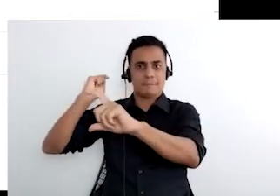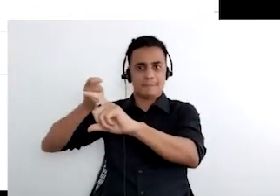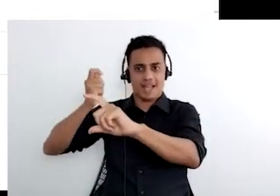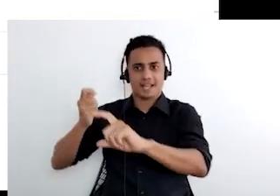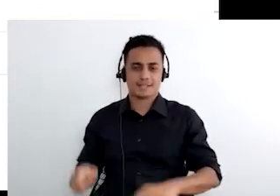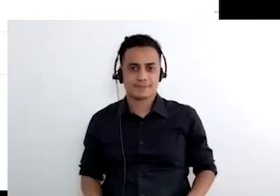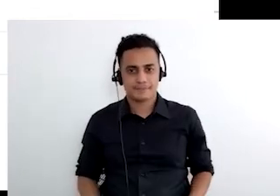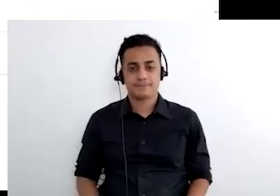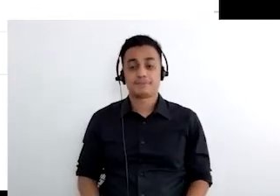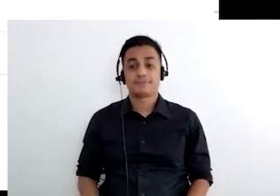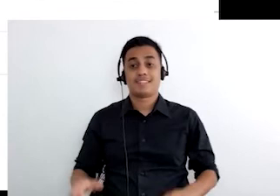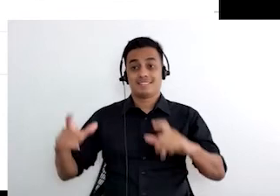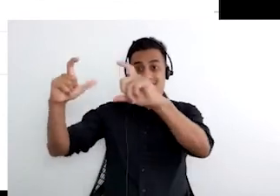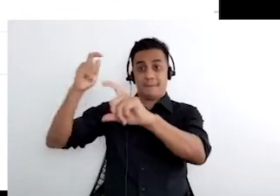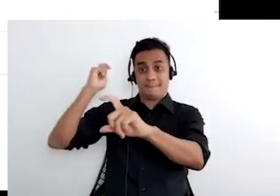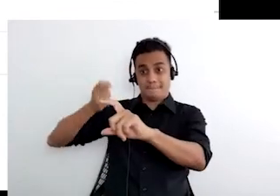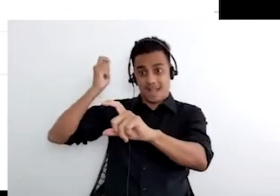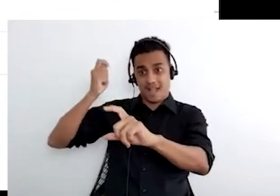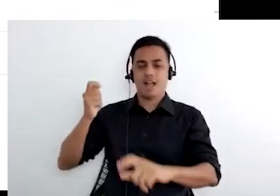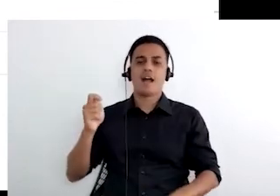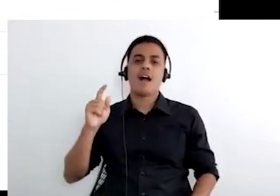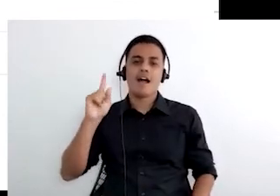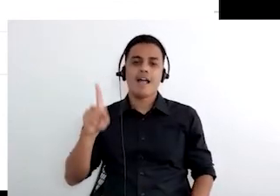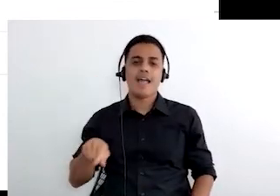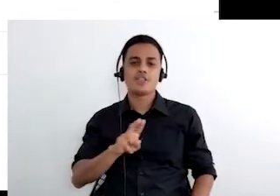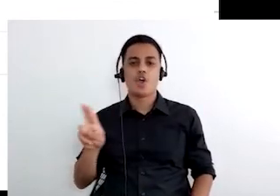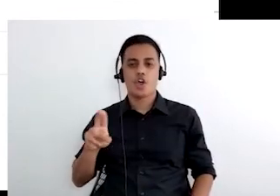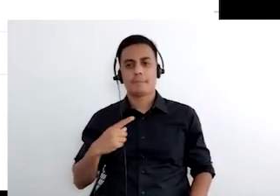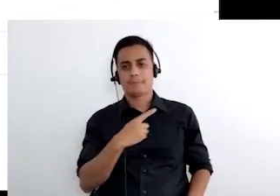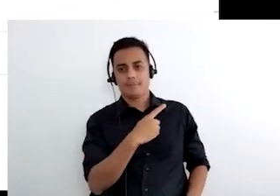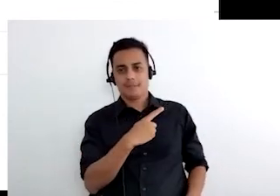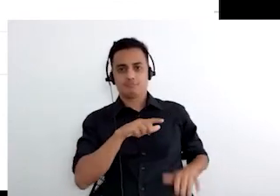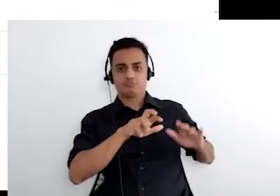E esse prato, ele é o cymbal, drum,